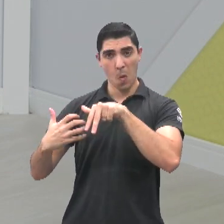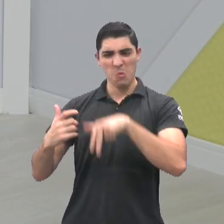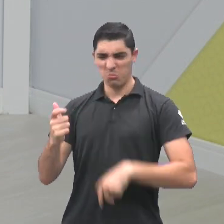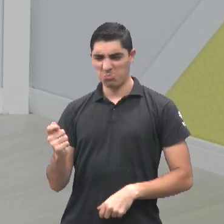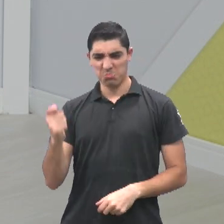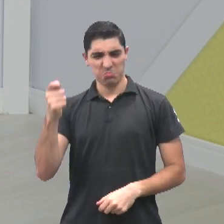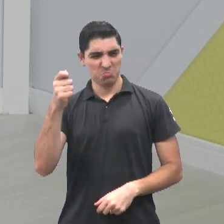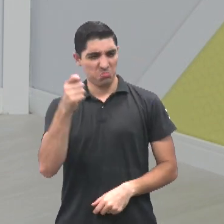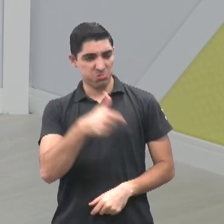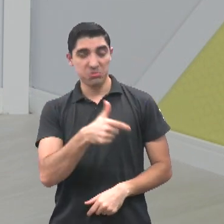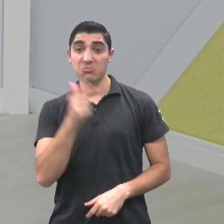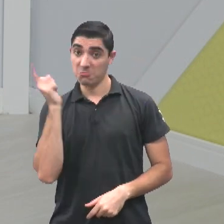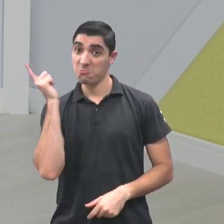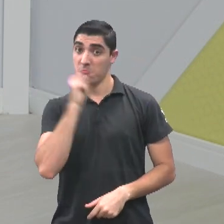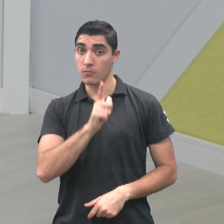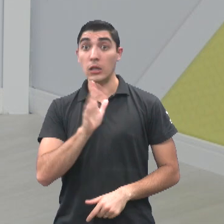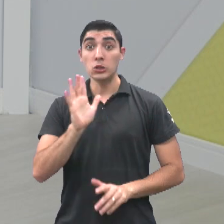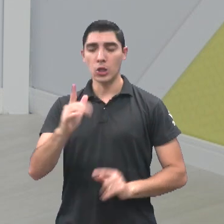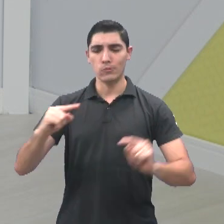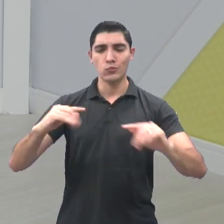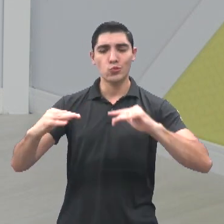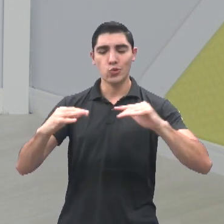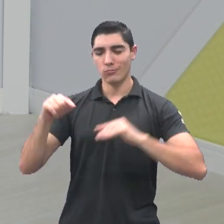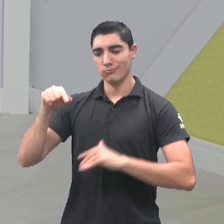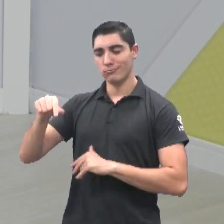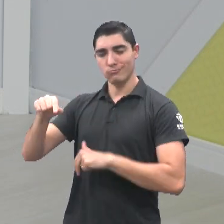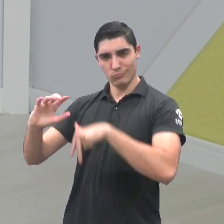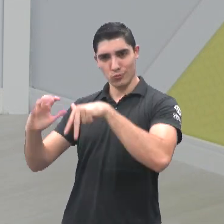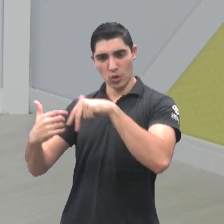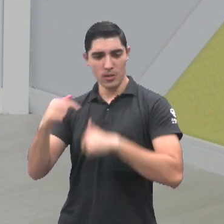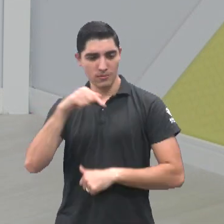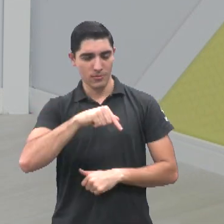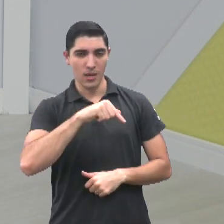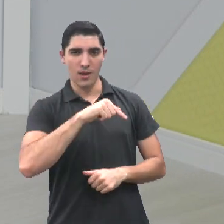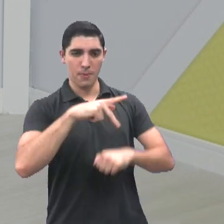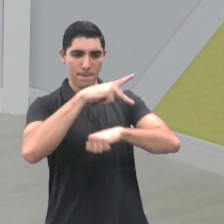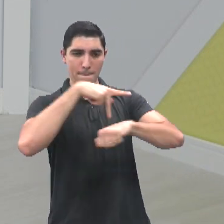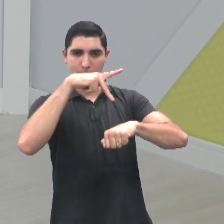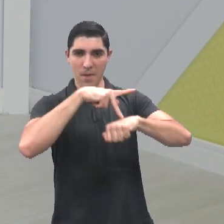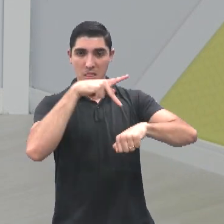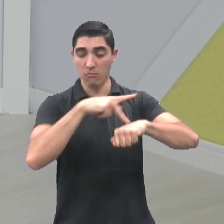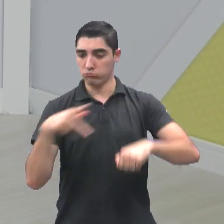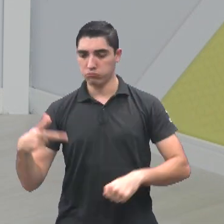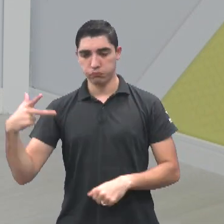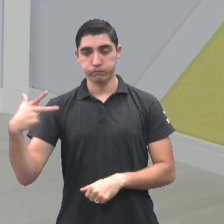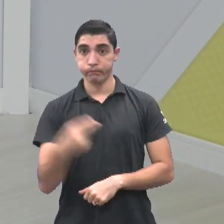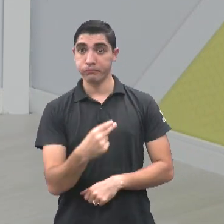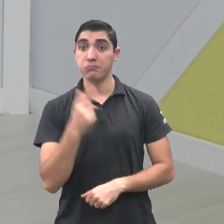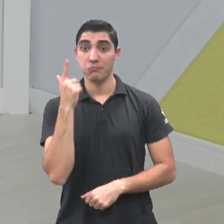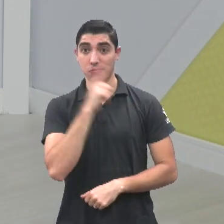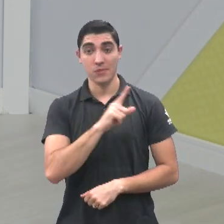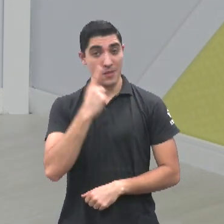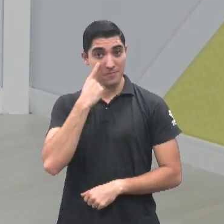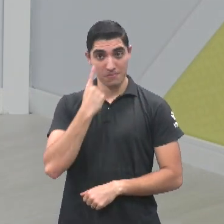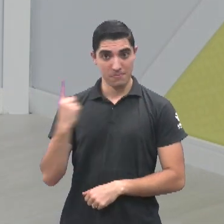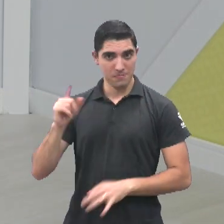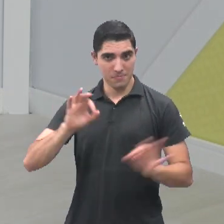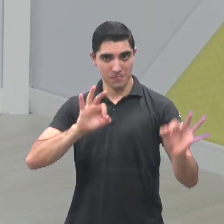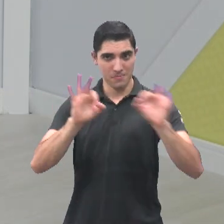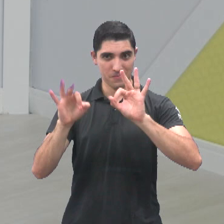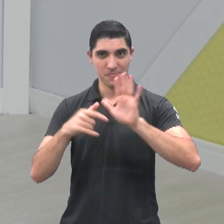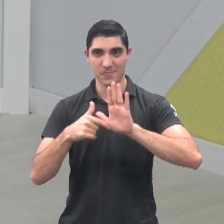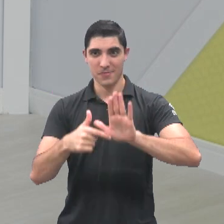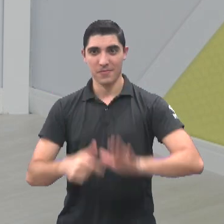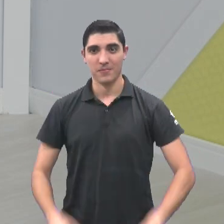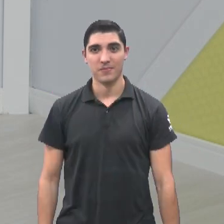venceu o Penapolense no estádio Joaquinzão é o Joseense e assumiu a vice-liderança da competição. Vamos ver como é que foi a partida? Solta,